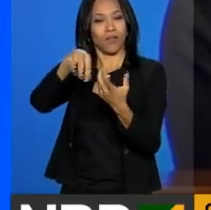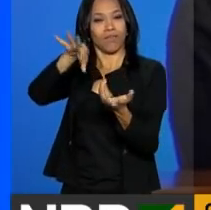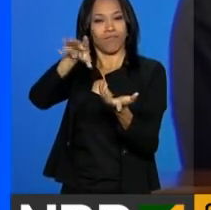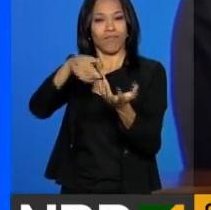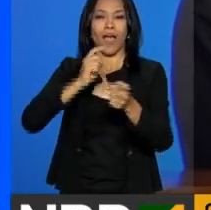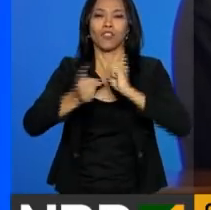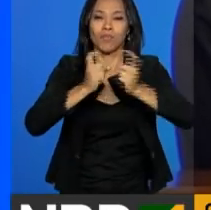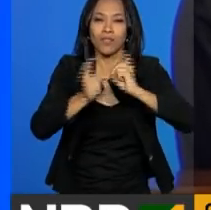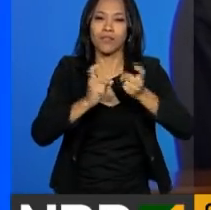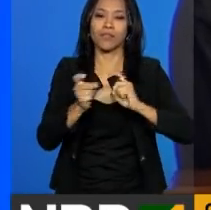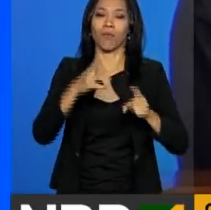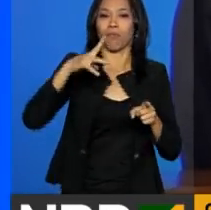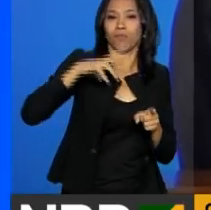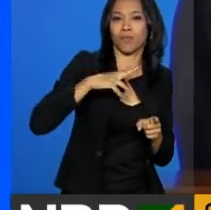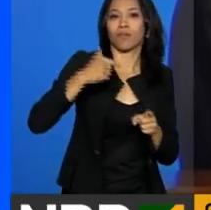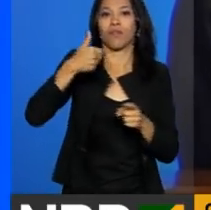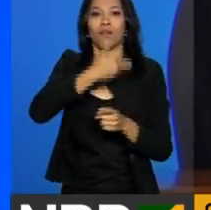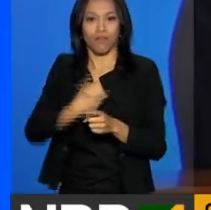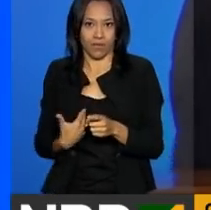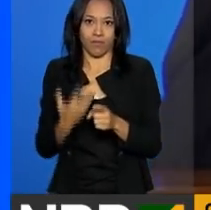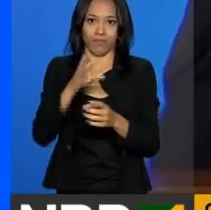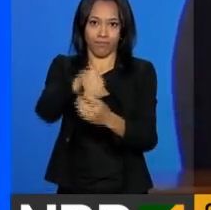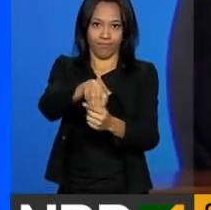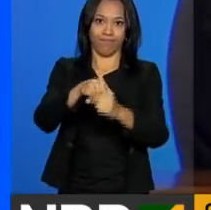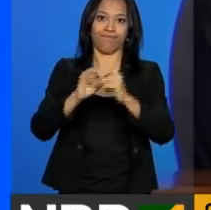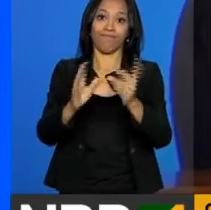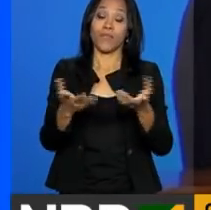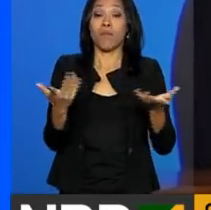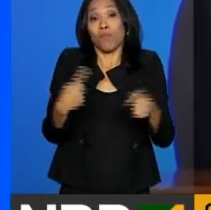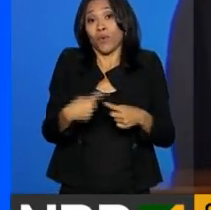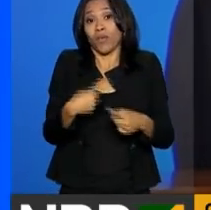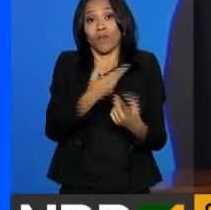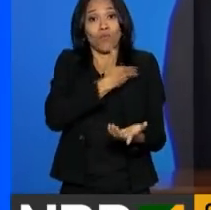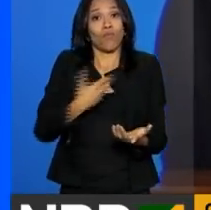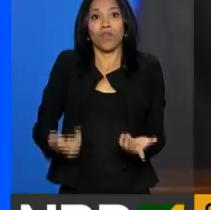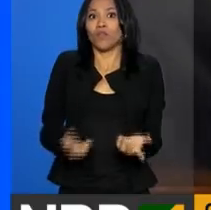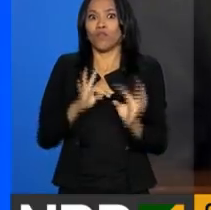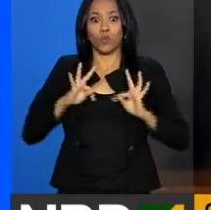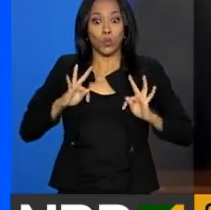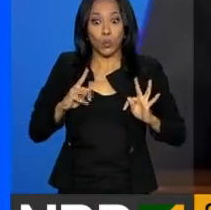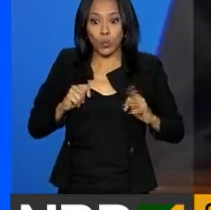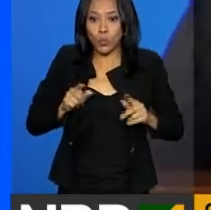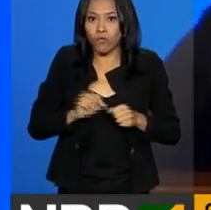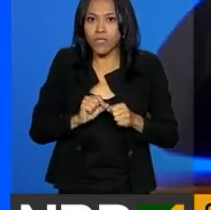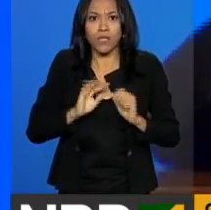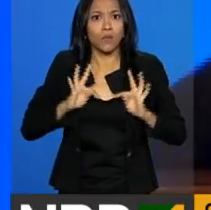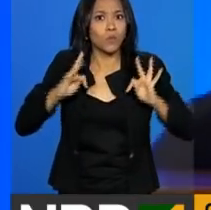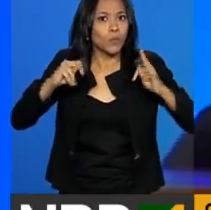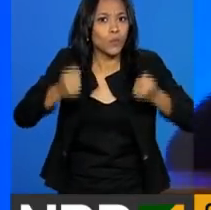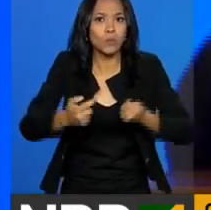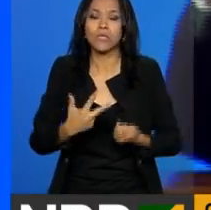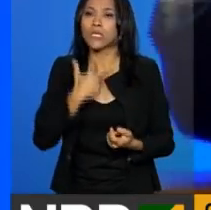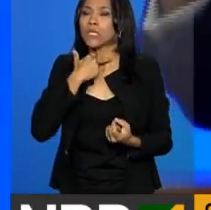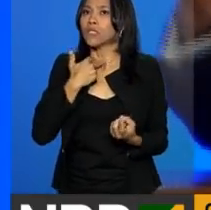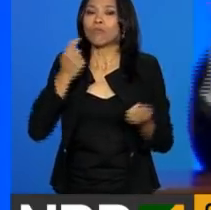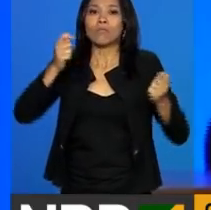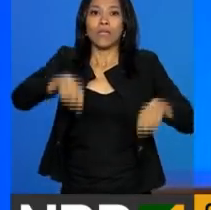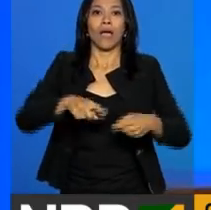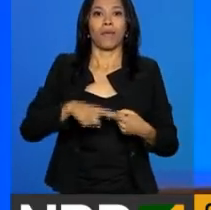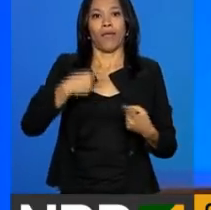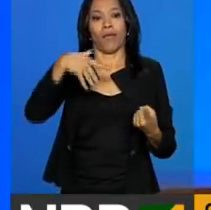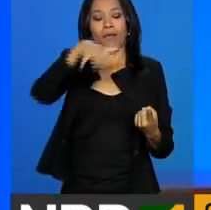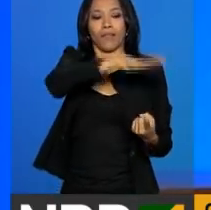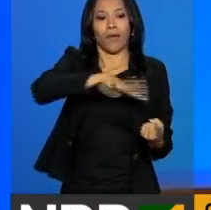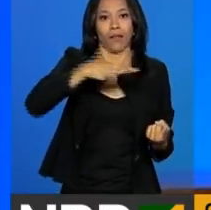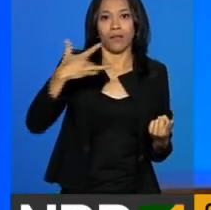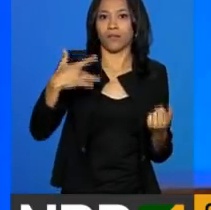que aconteceu foi que se disse olha o poder público não pode fazer tudo é ele quem cuida basicamente segurança saúde educação